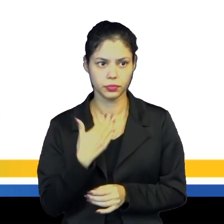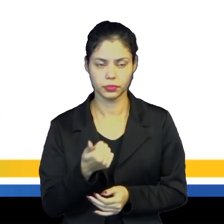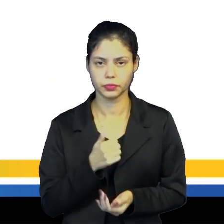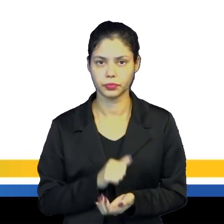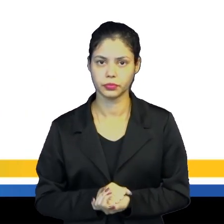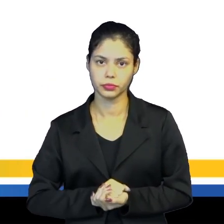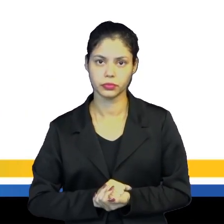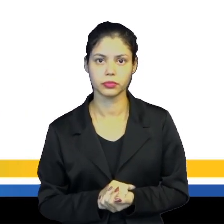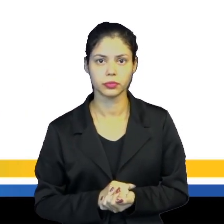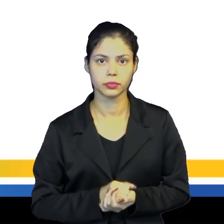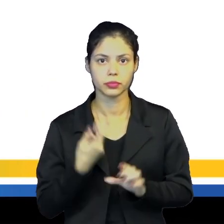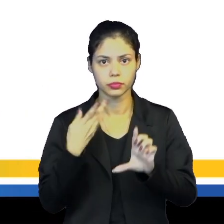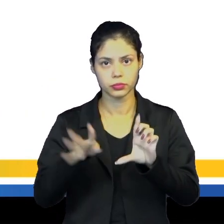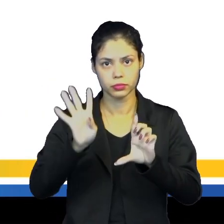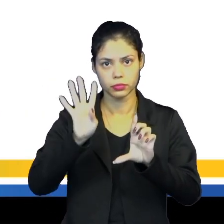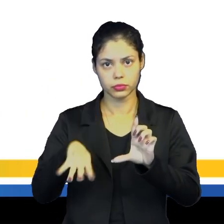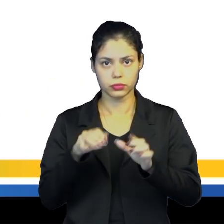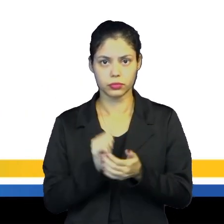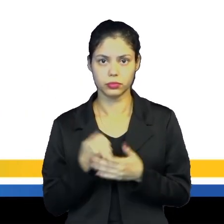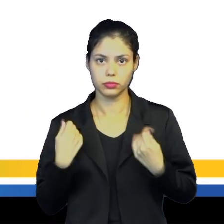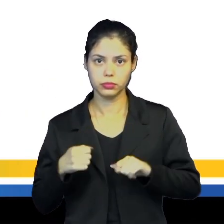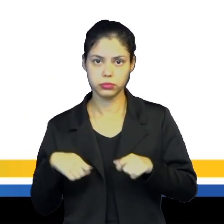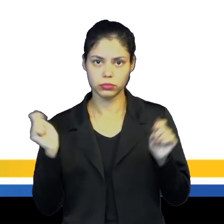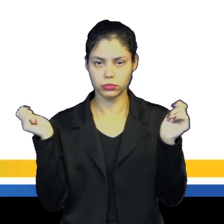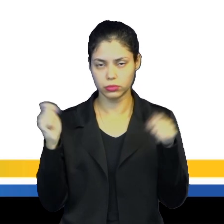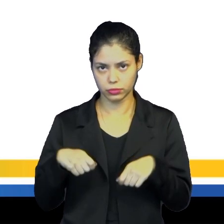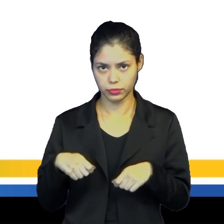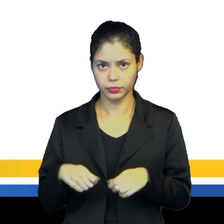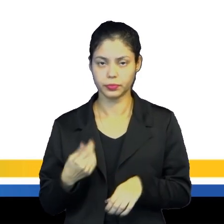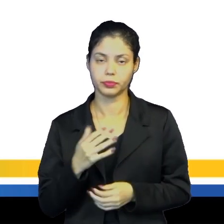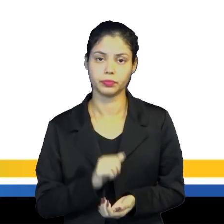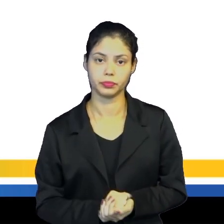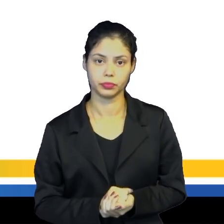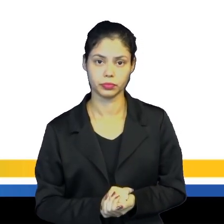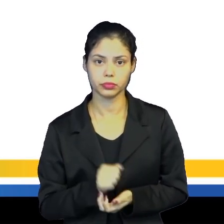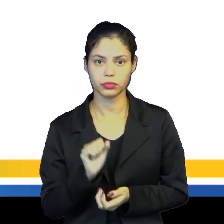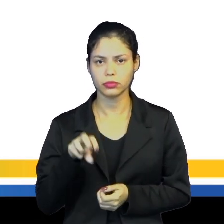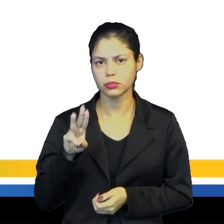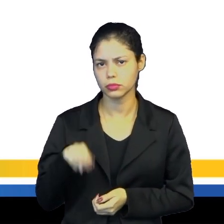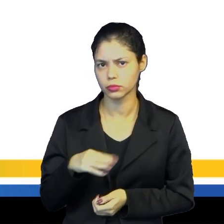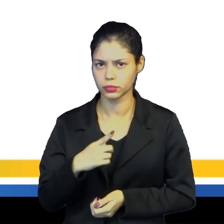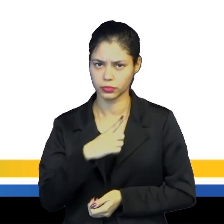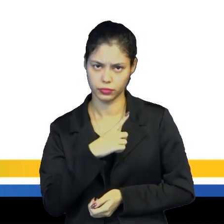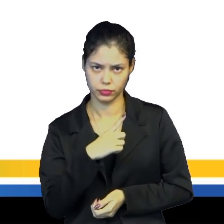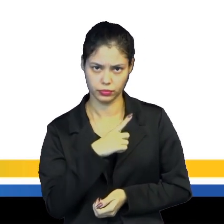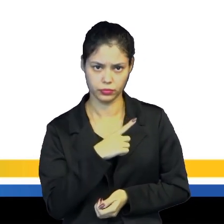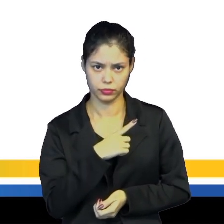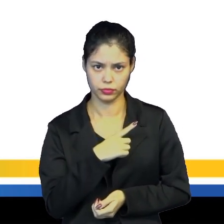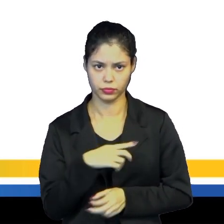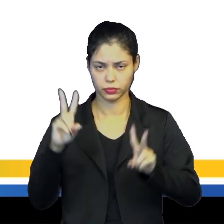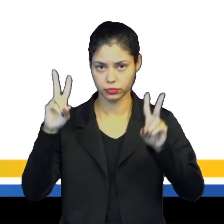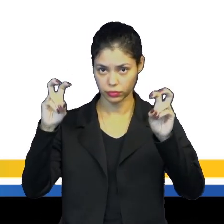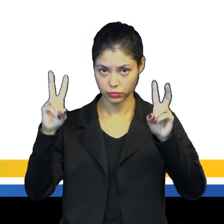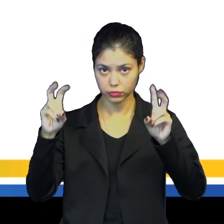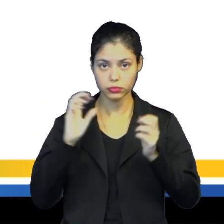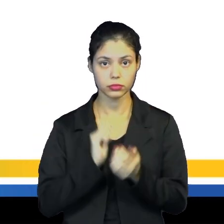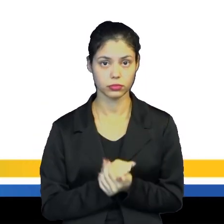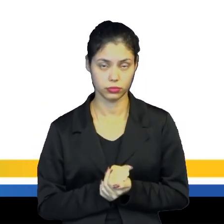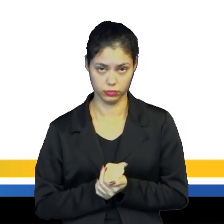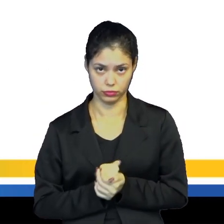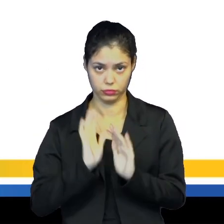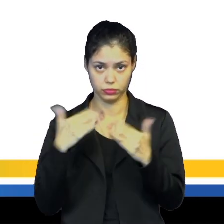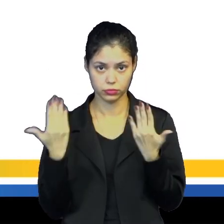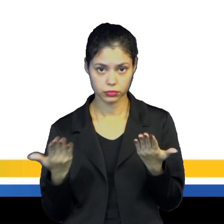bem? A tabela deve possuir nome, que identificará o assunto do qual a